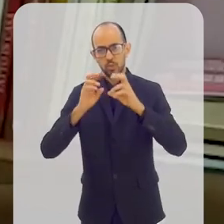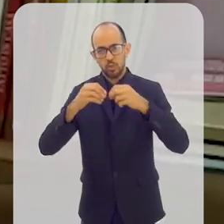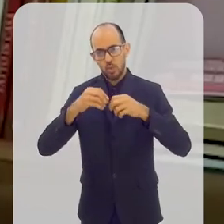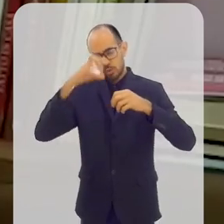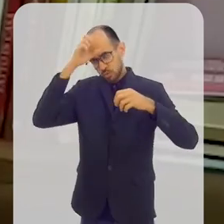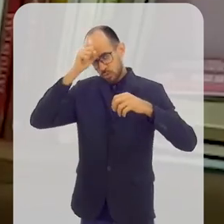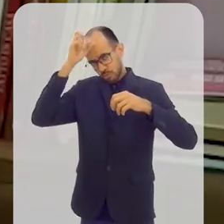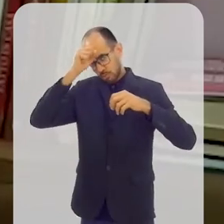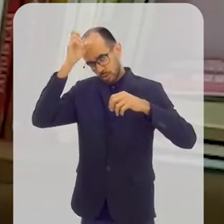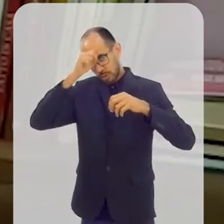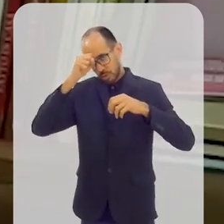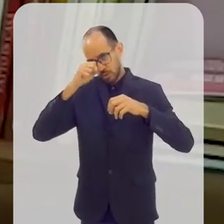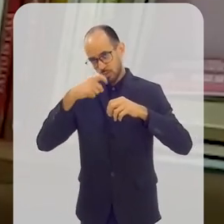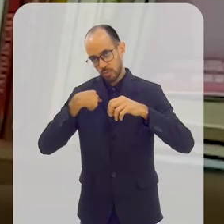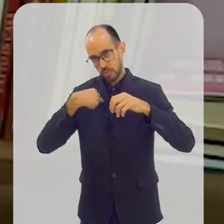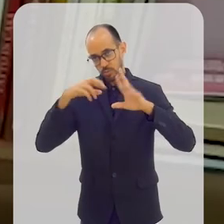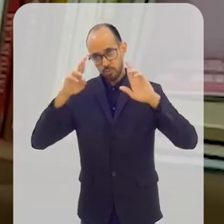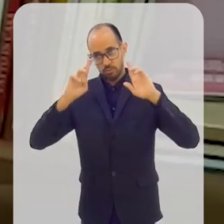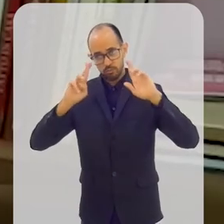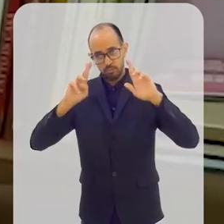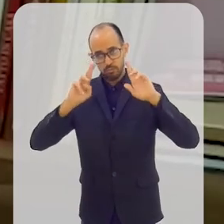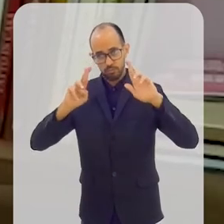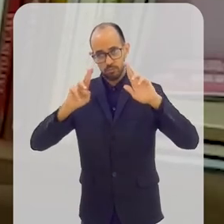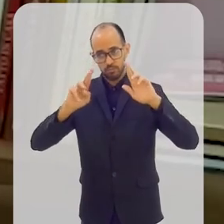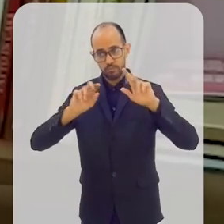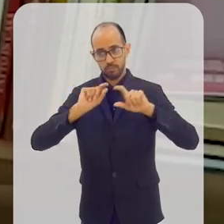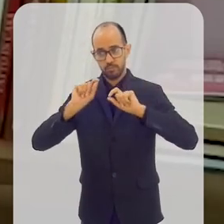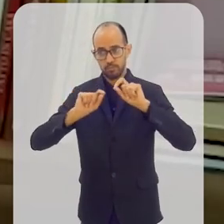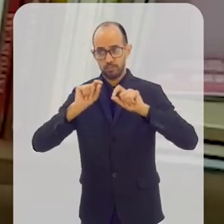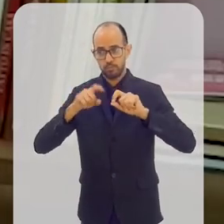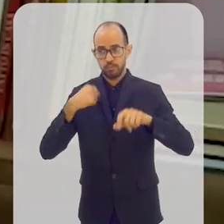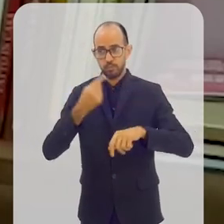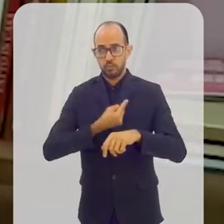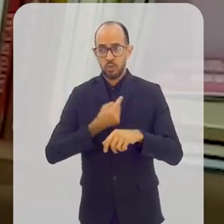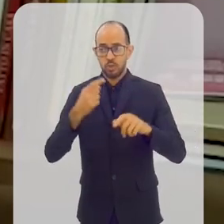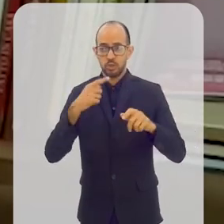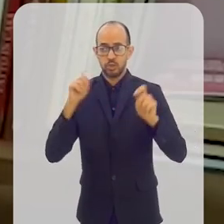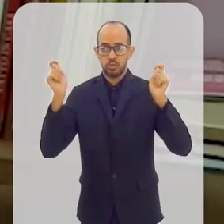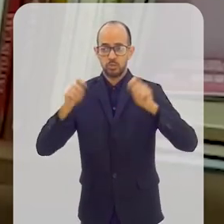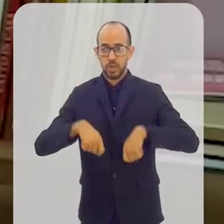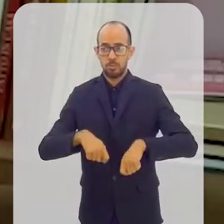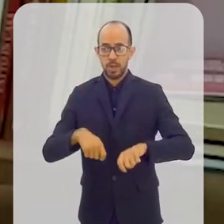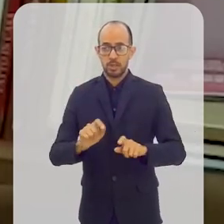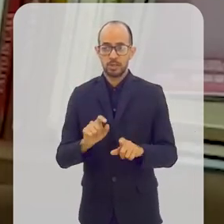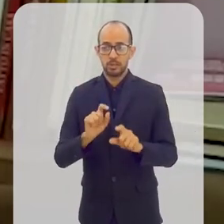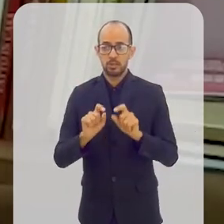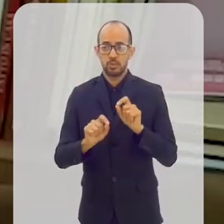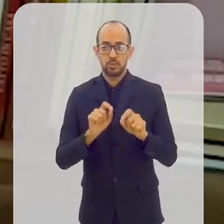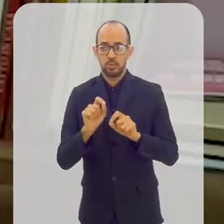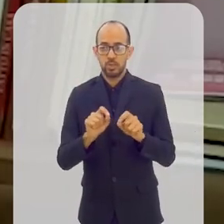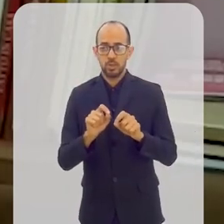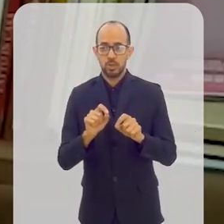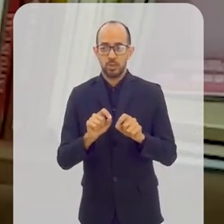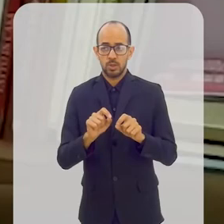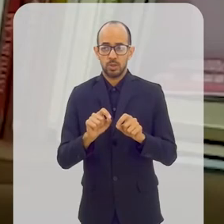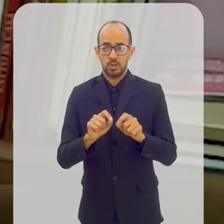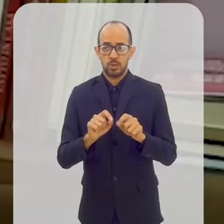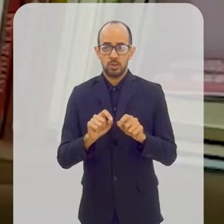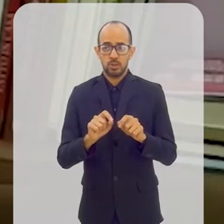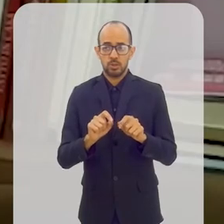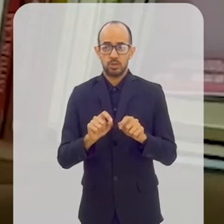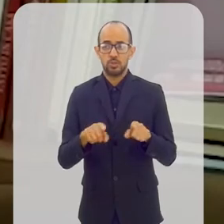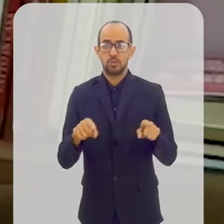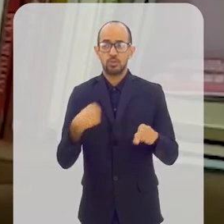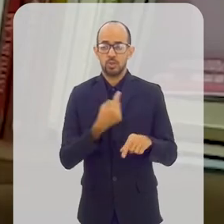mundo aprendendo com isso. Eu só espero que a gente consiga, seja inteligente e capaz, de a gente